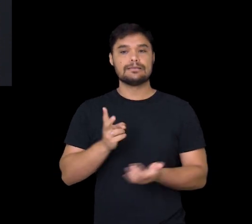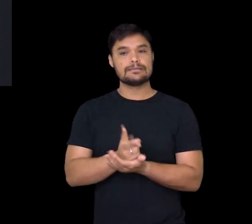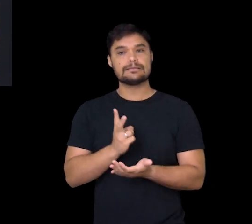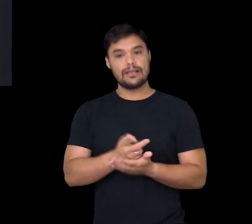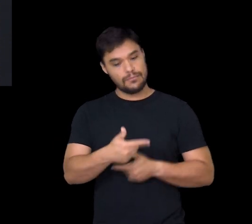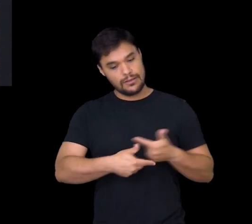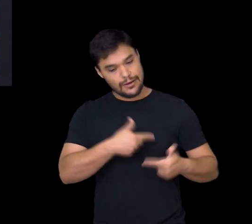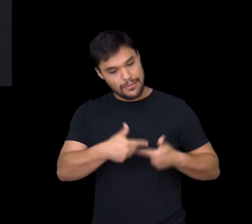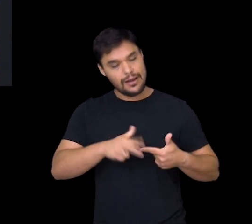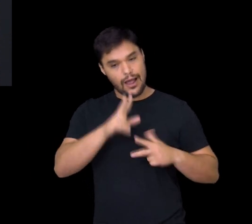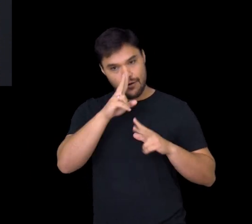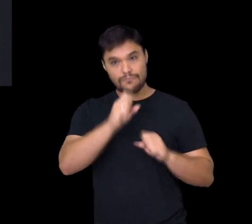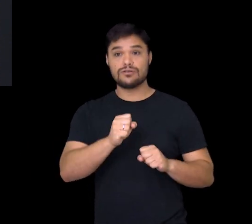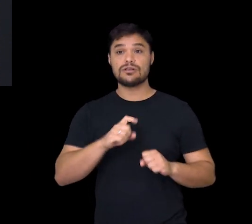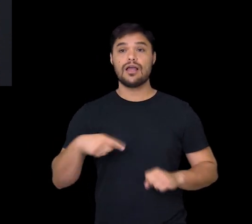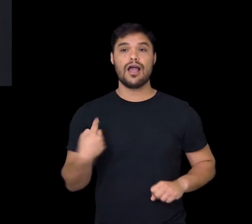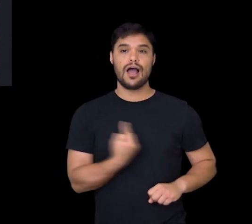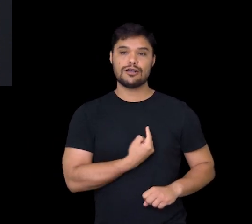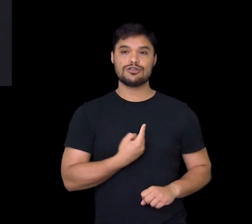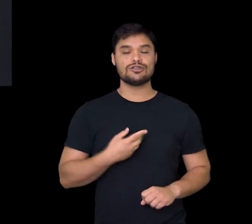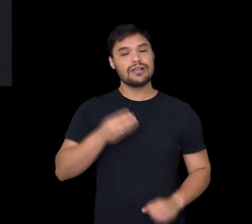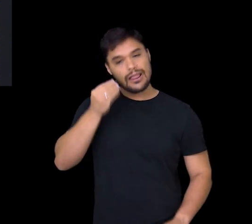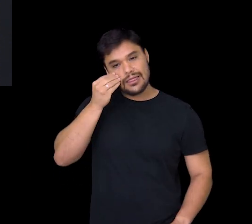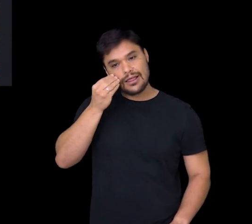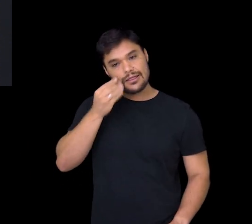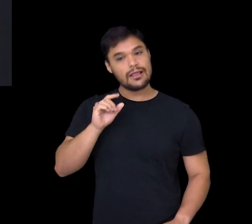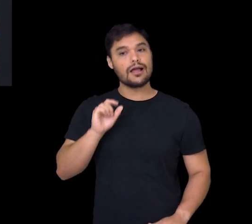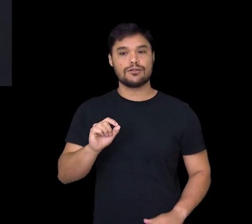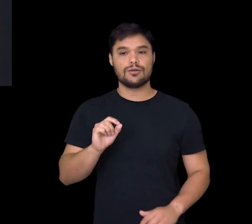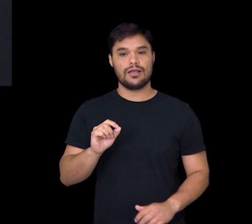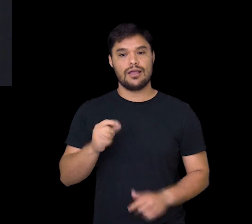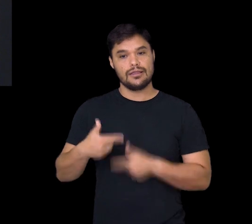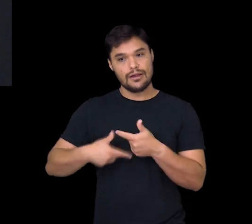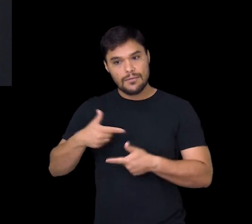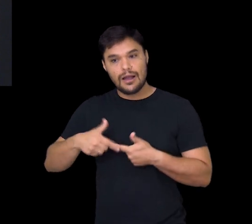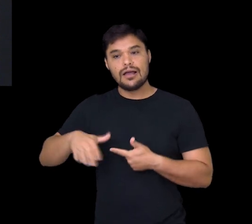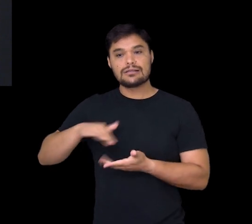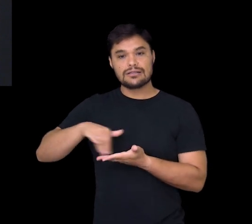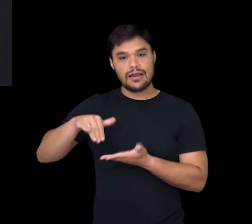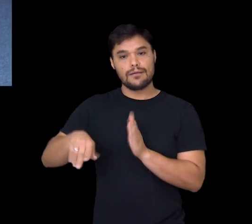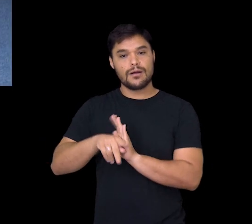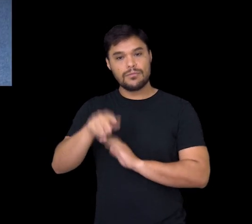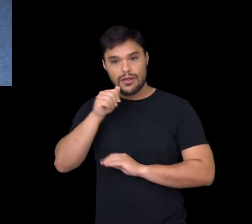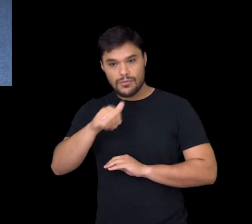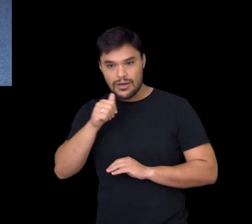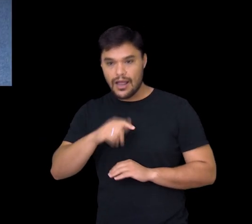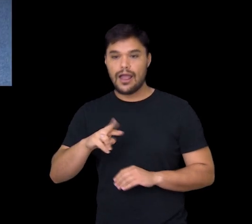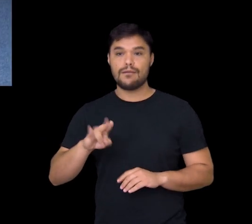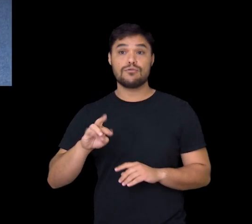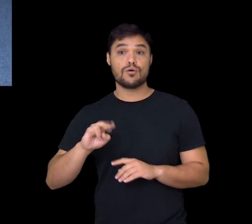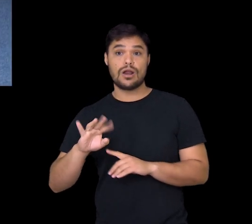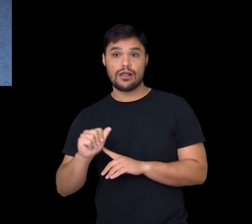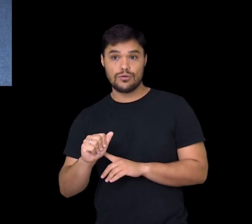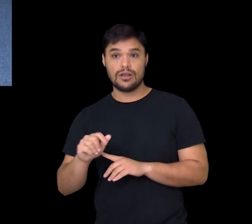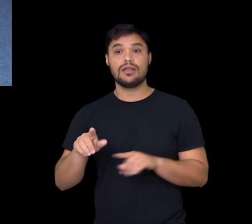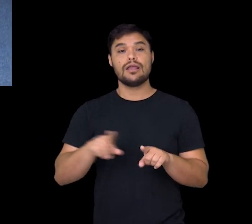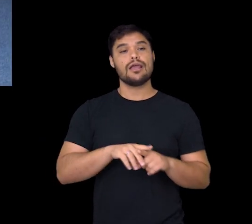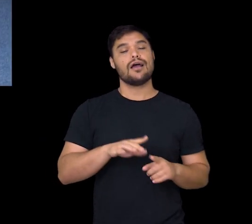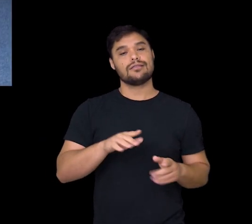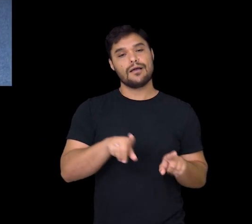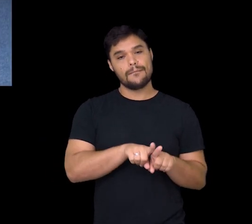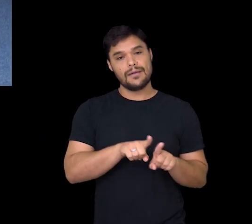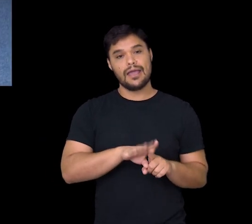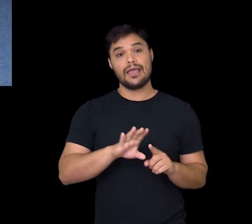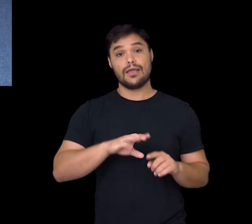persistentes, sistemáticos e trabalhar com mais eficiência. O que nós temos tentado fazer, trabalhando com a Secretaria da Mulher, com a Procuradoria da Mulher, com o